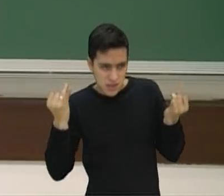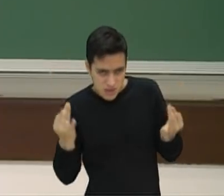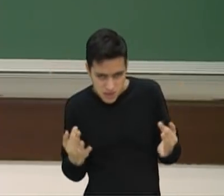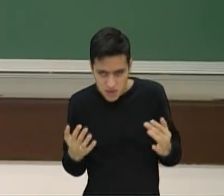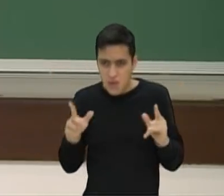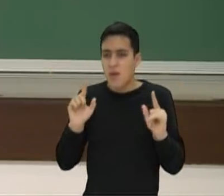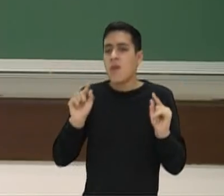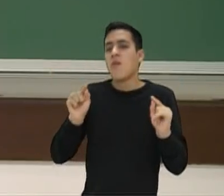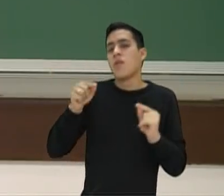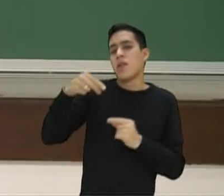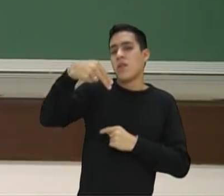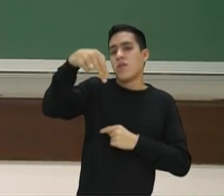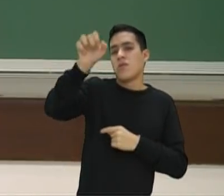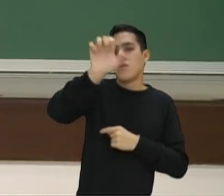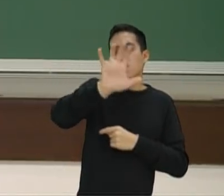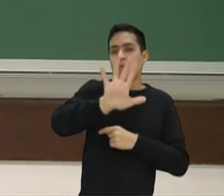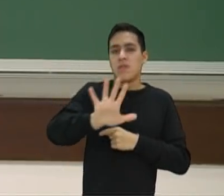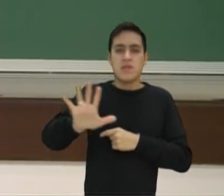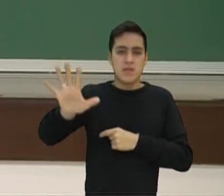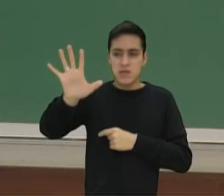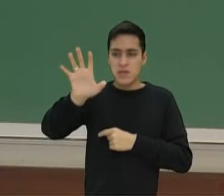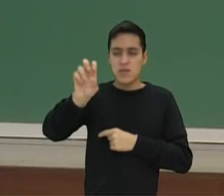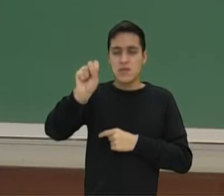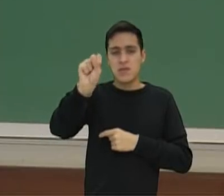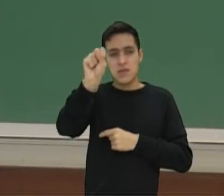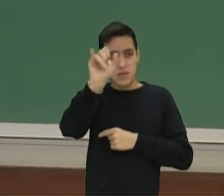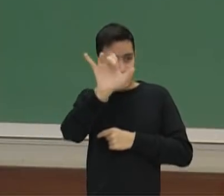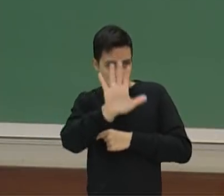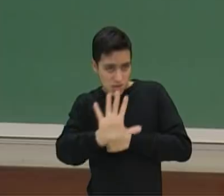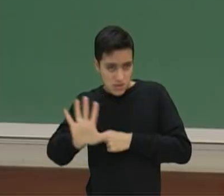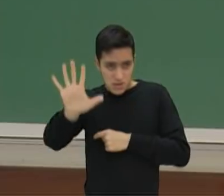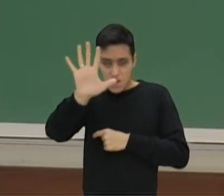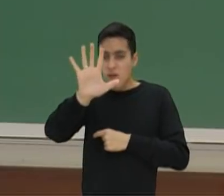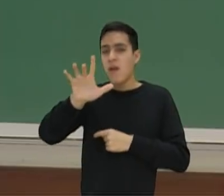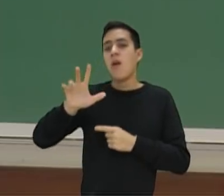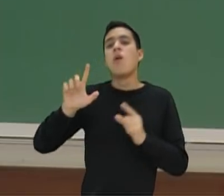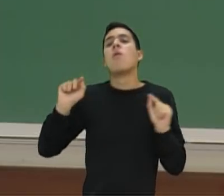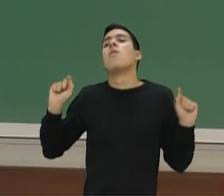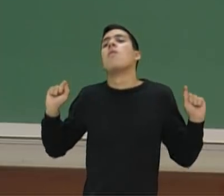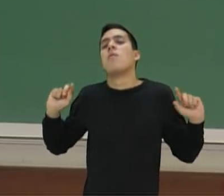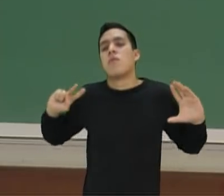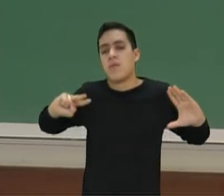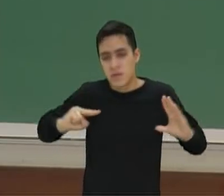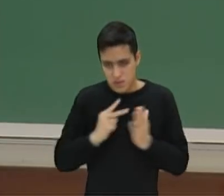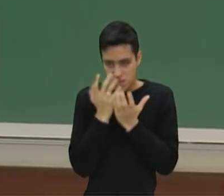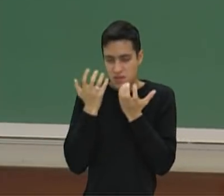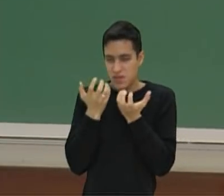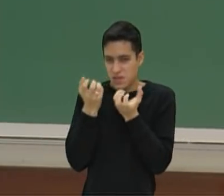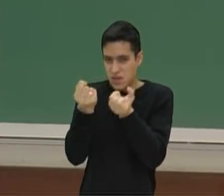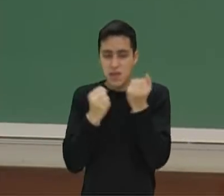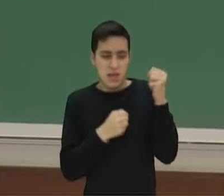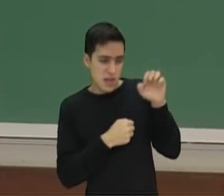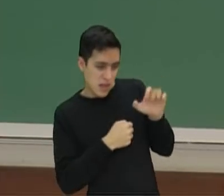Que a região Nordeste, como por exemplo, acontece a seca no El Ninho. Então, na Laninha